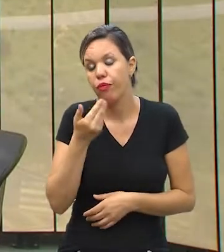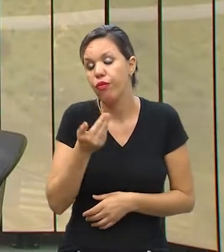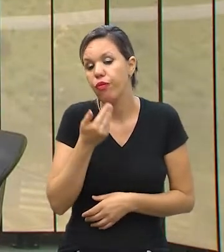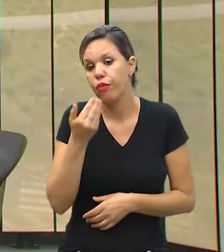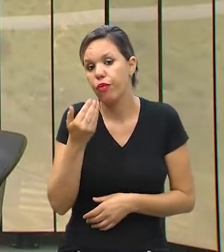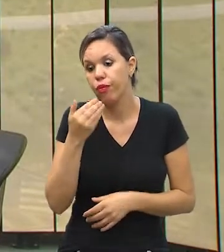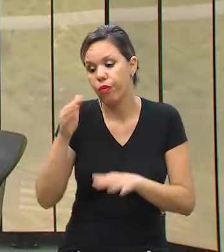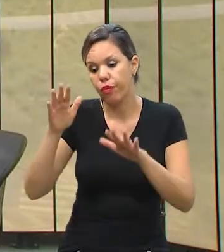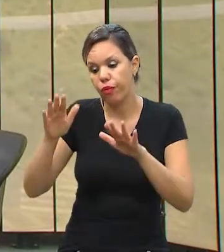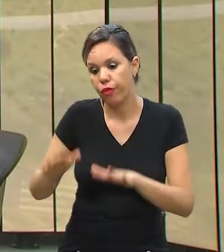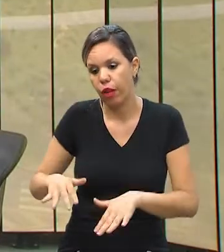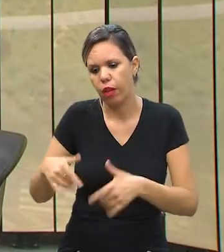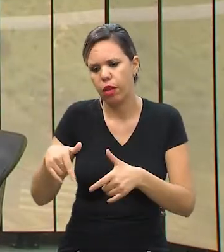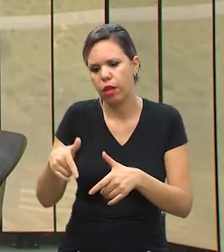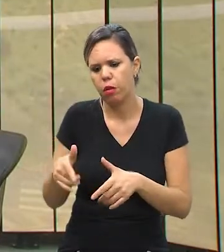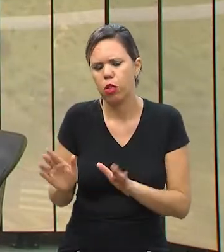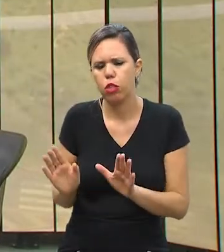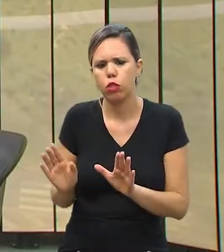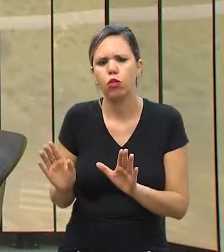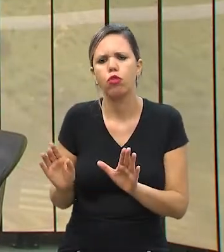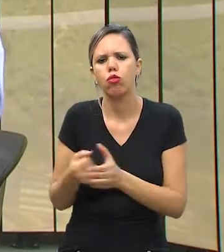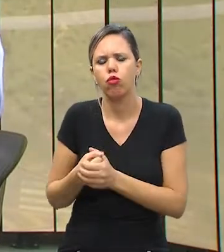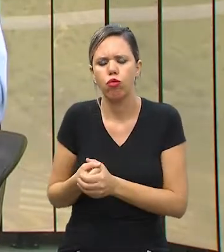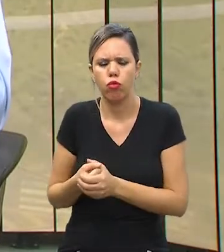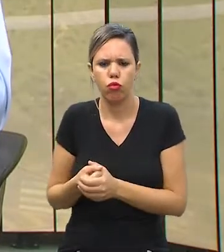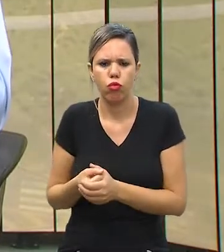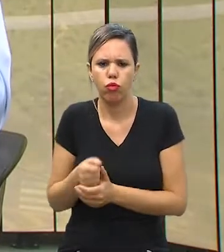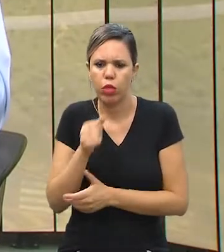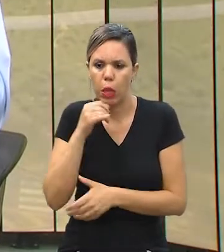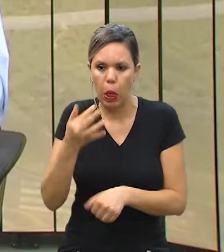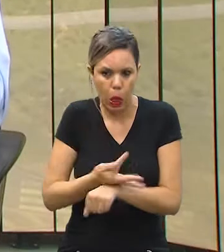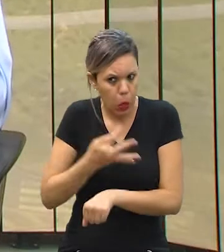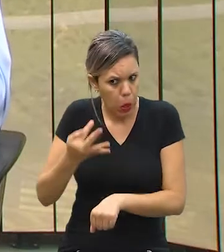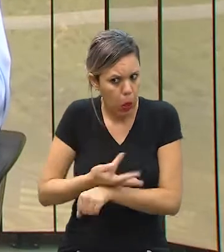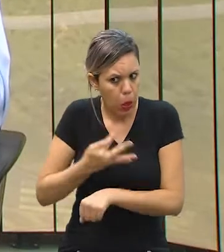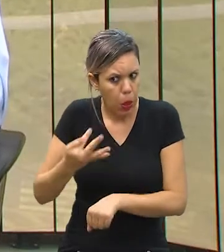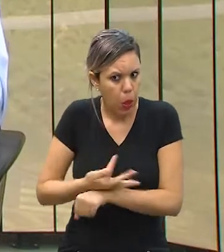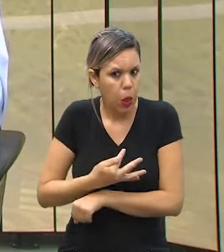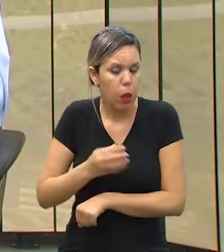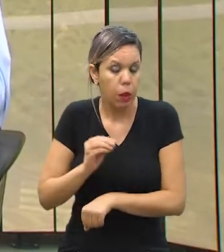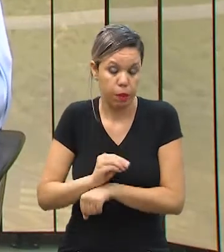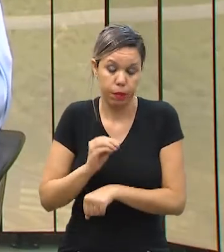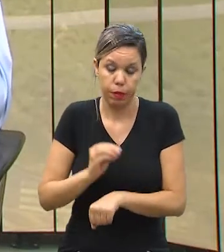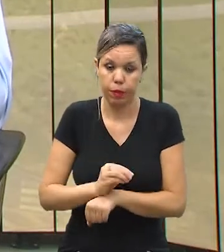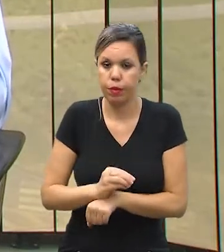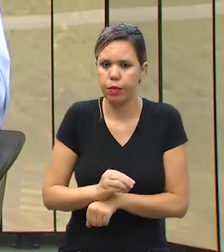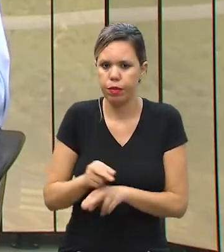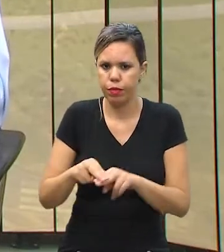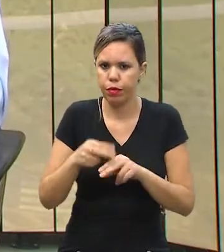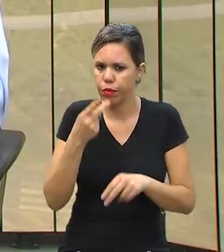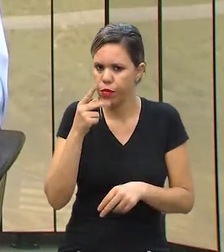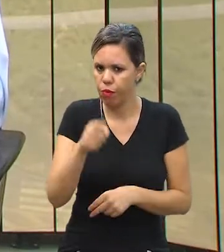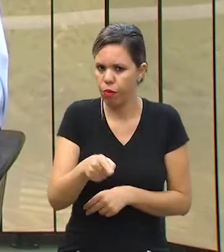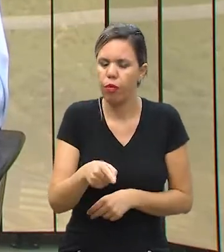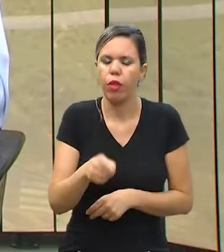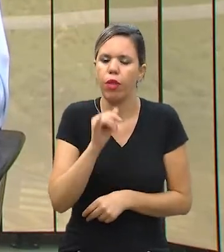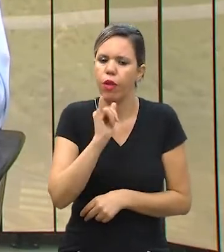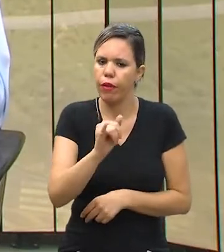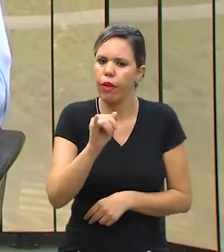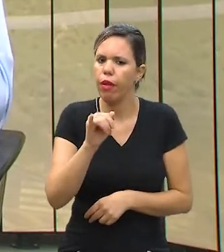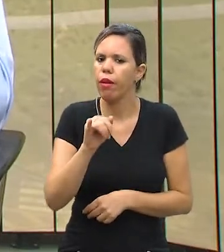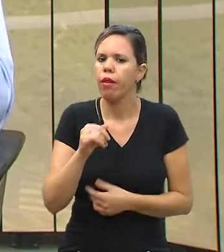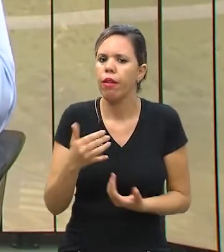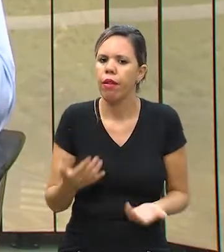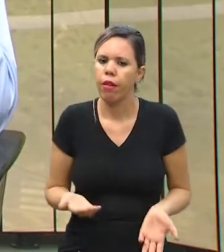ela ficar na informalidade e ali sobrevivendo. Eu acho que é por isso que eu falo para você que isso aí